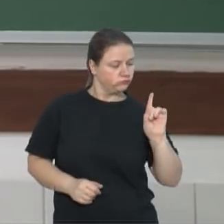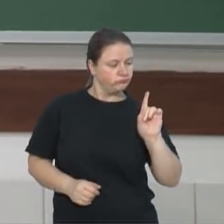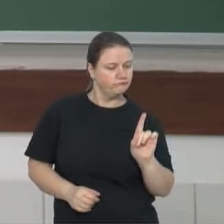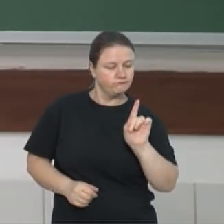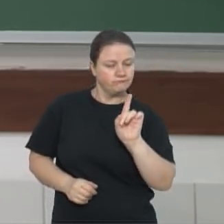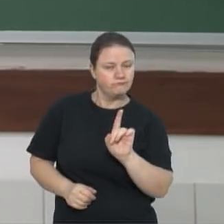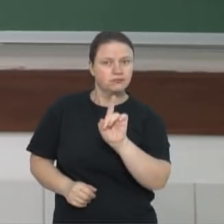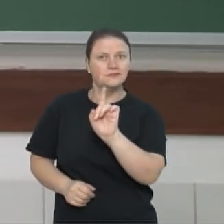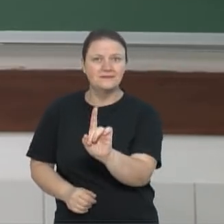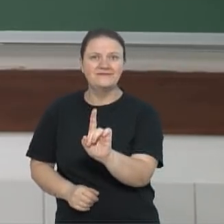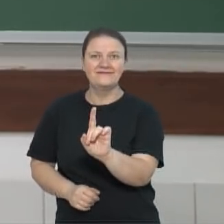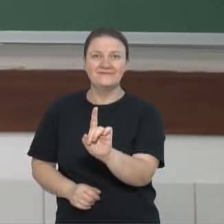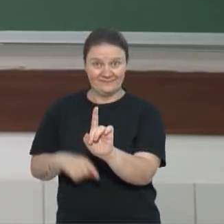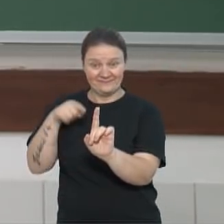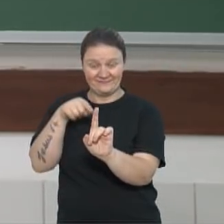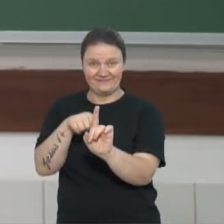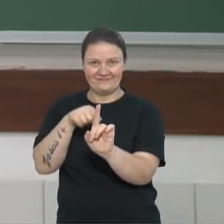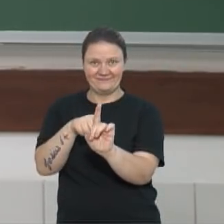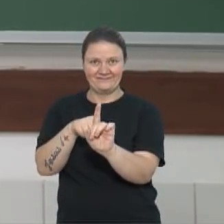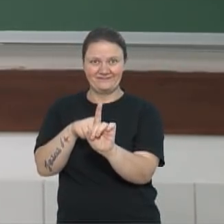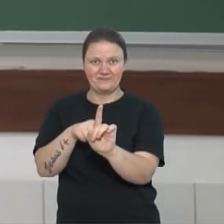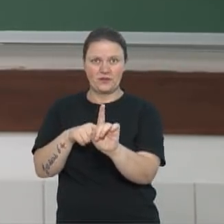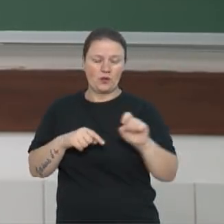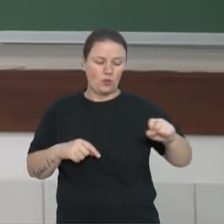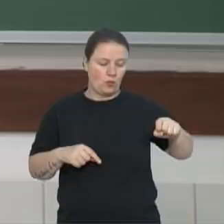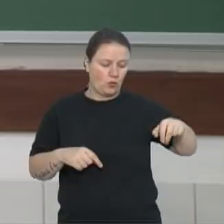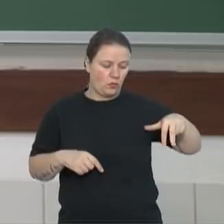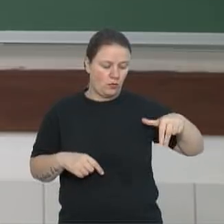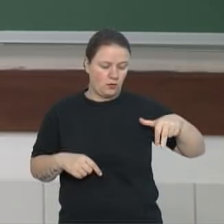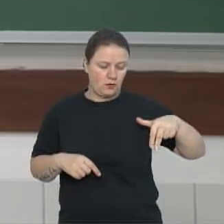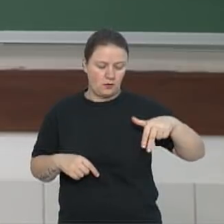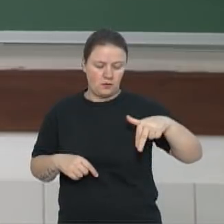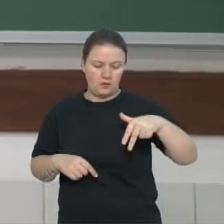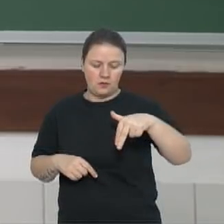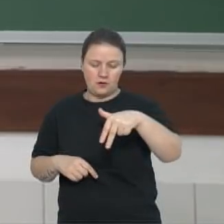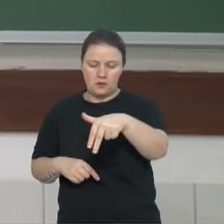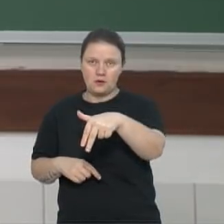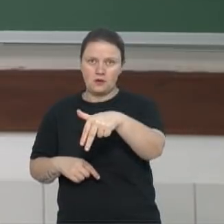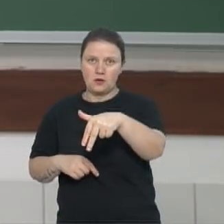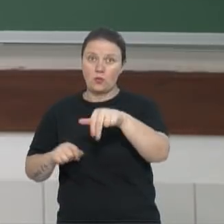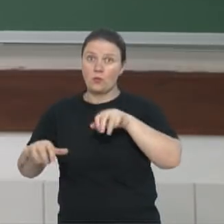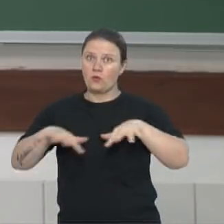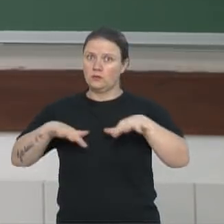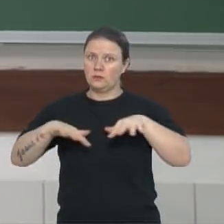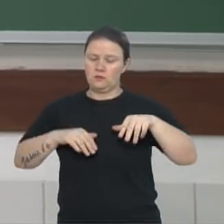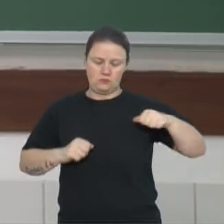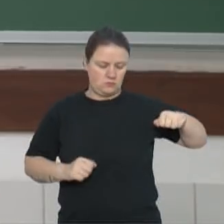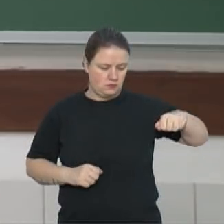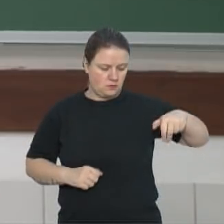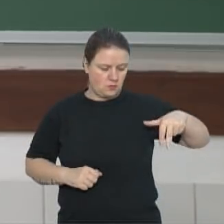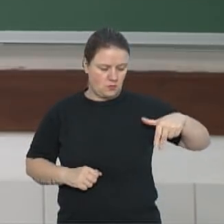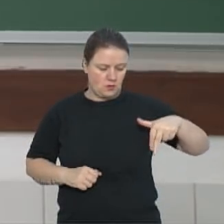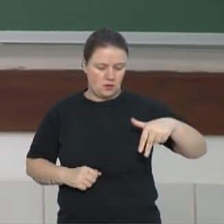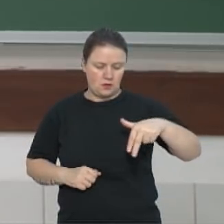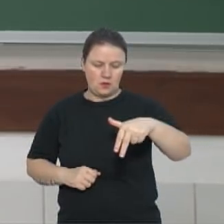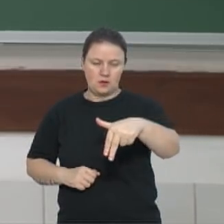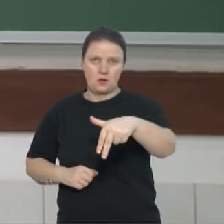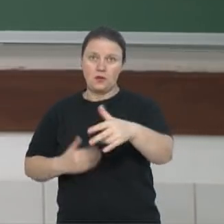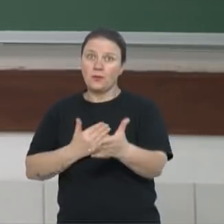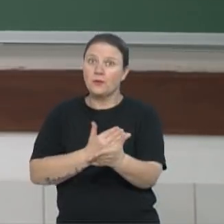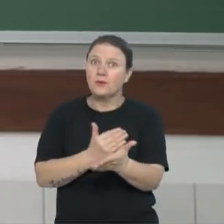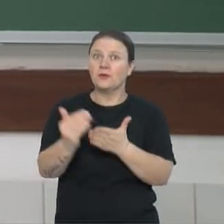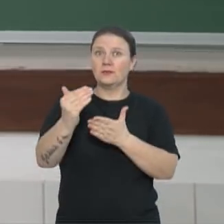cena. Esse caminhar do personagem na cena, essa movimentação corporal, é o ponto de